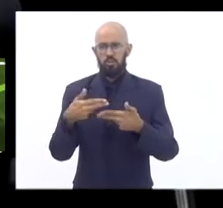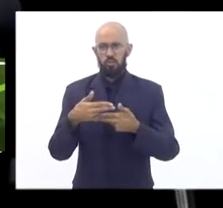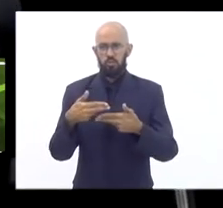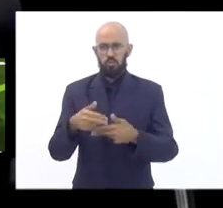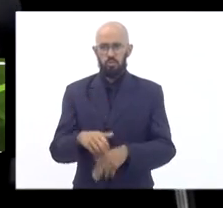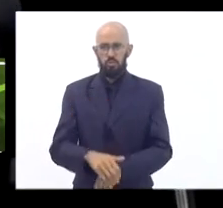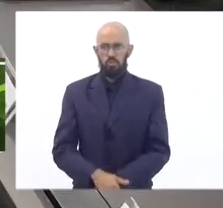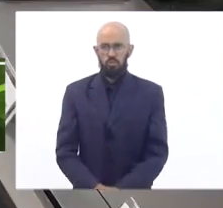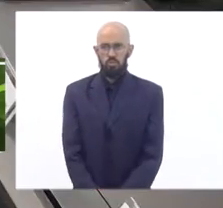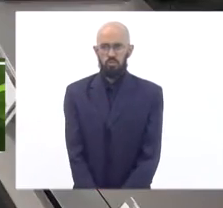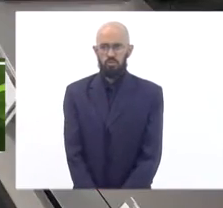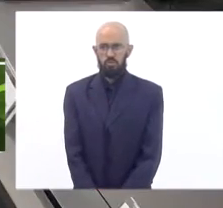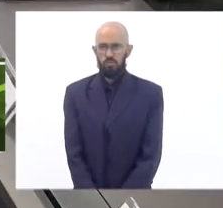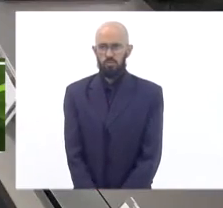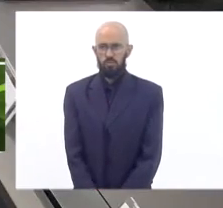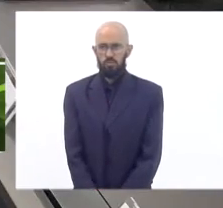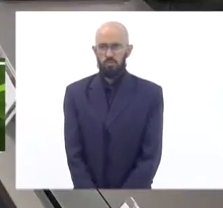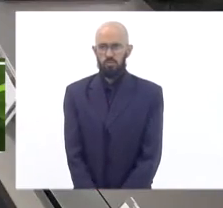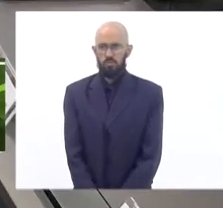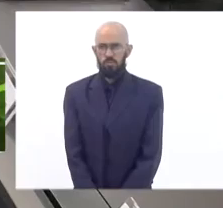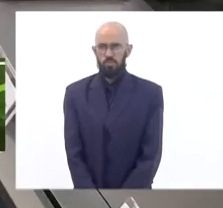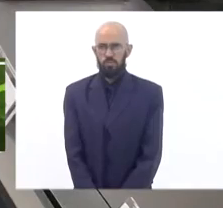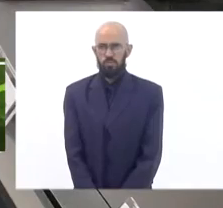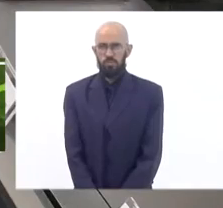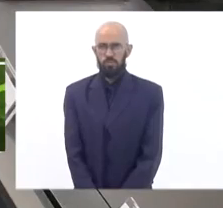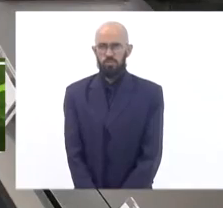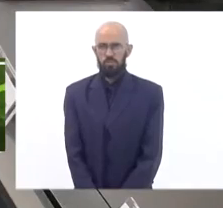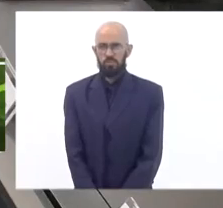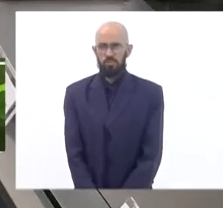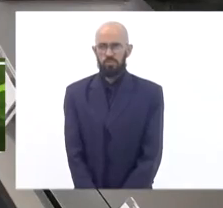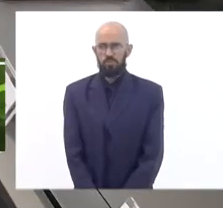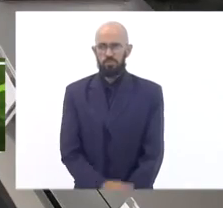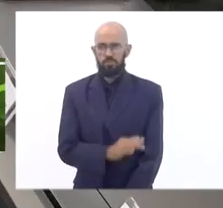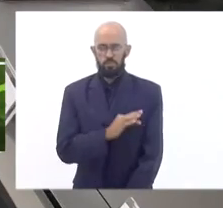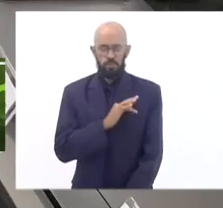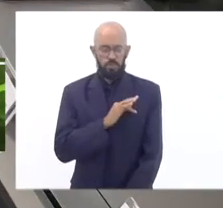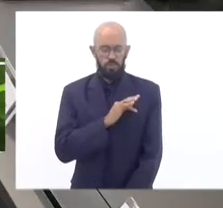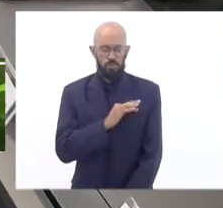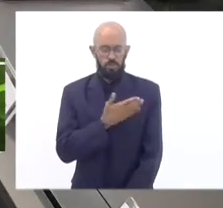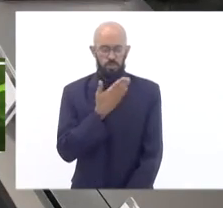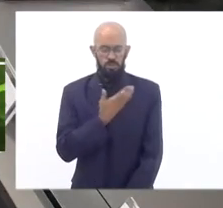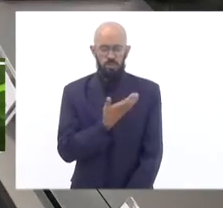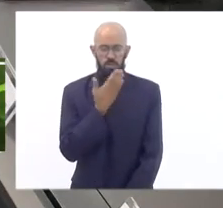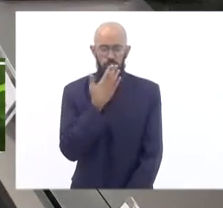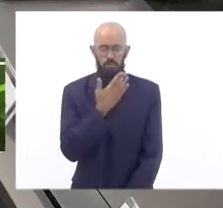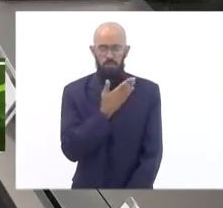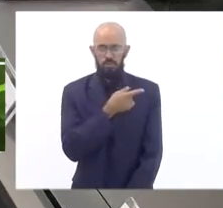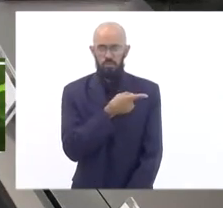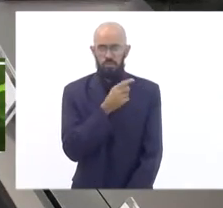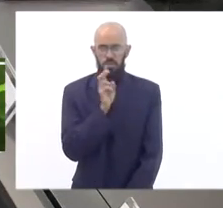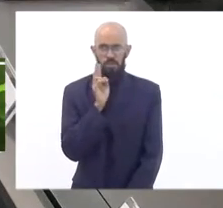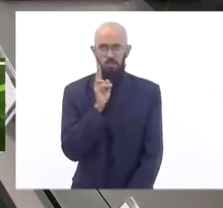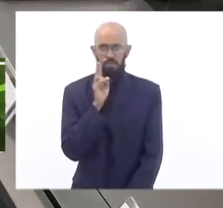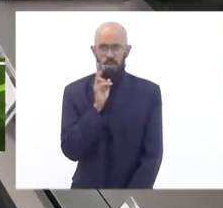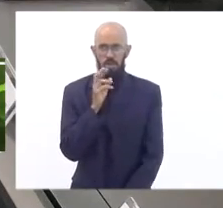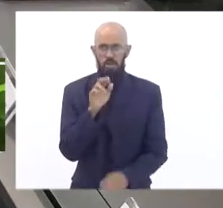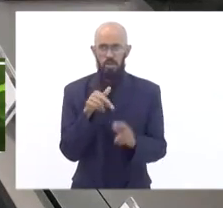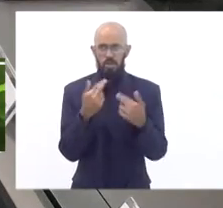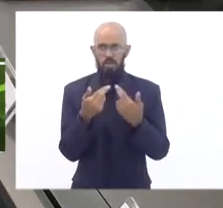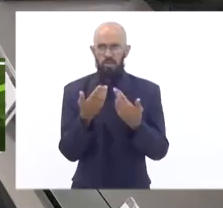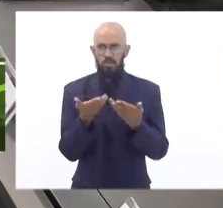A deputada Marta Rocha, eu só queria lembrar, deputada Marta Rocha, que Vossa Excelência poderia lembrar que na reunião